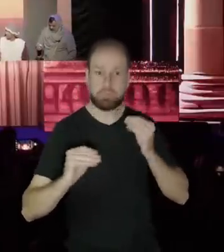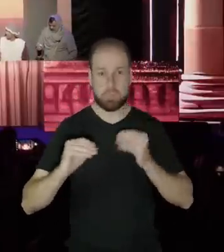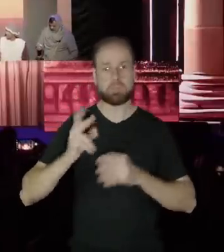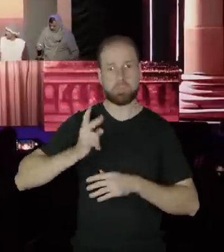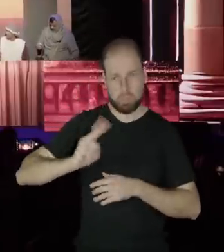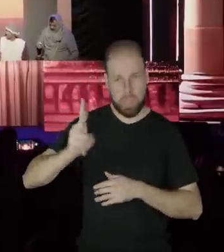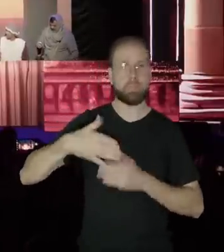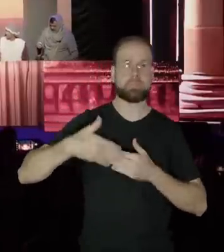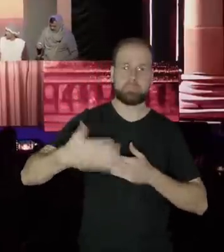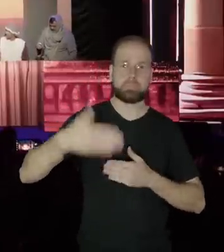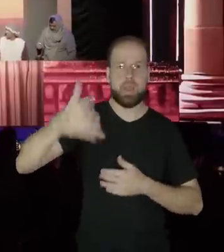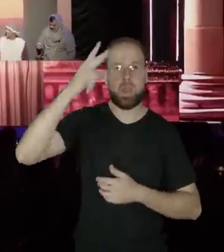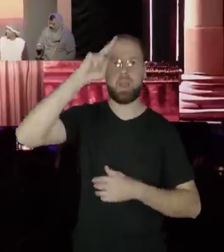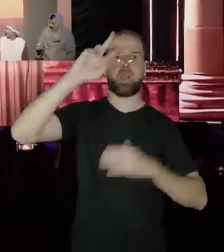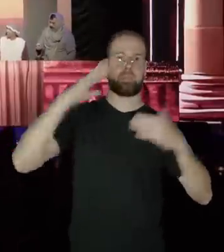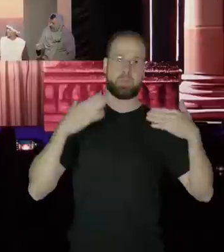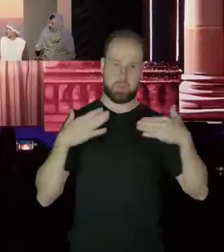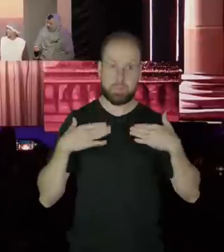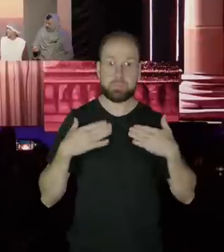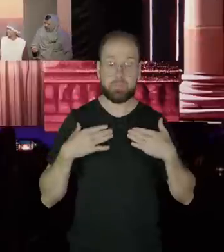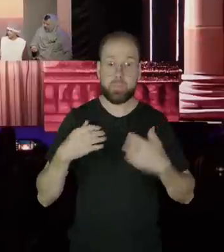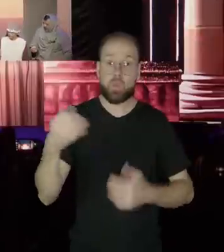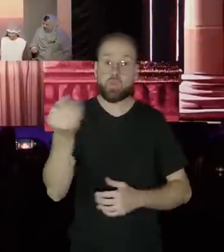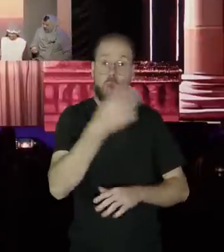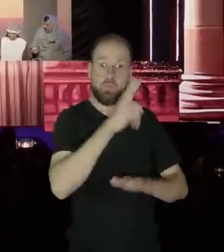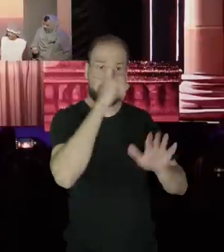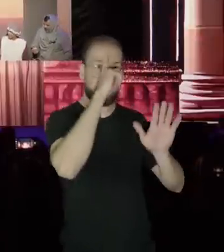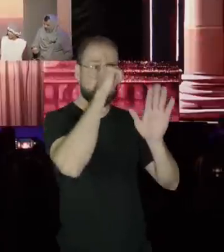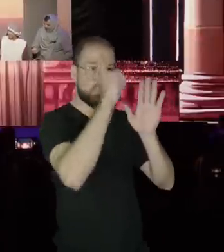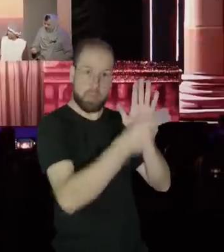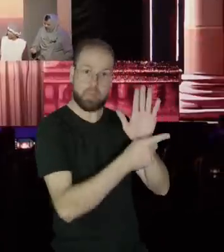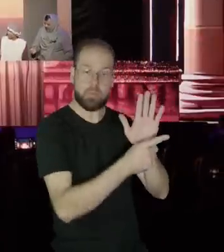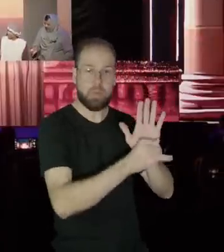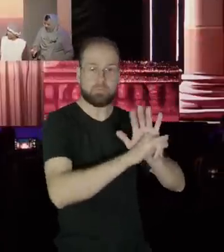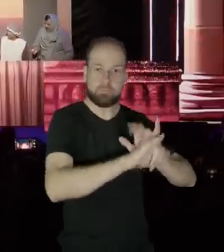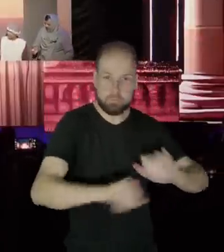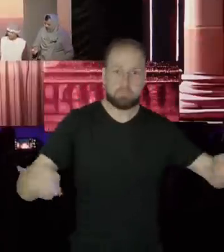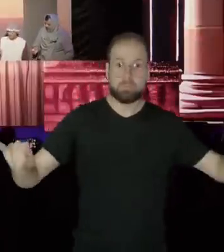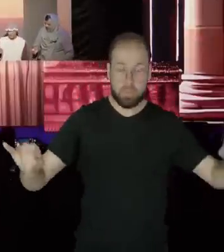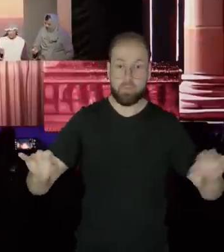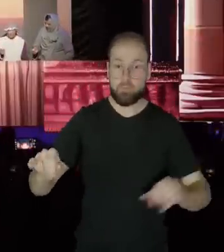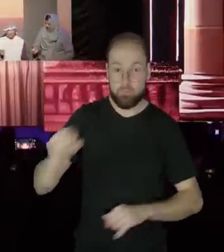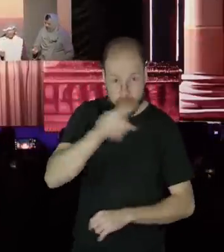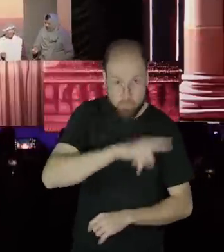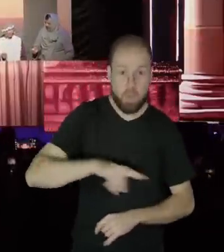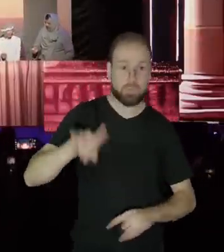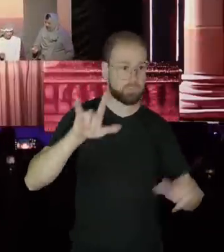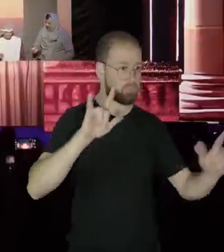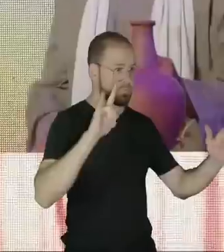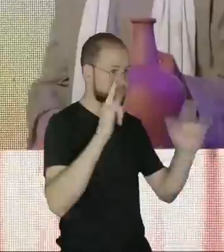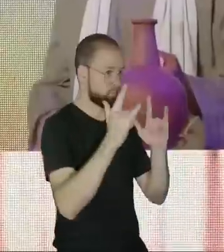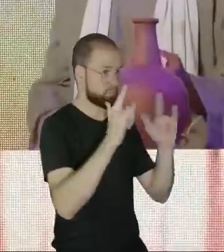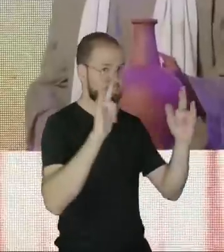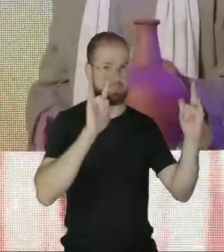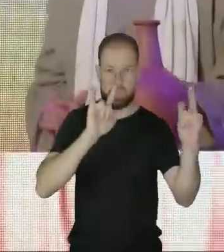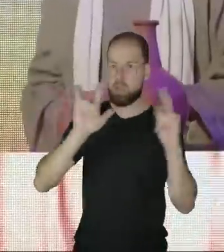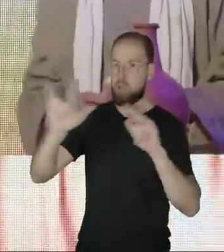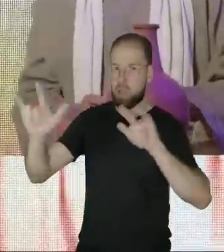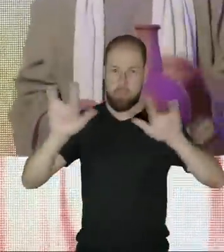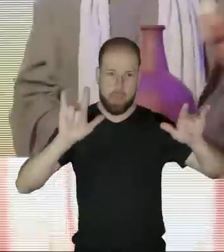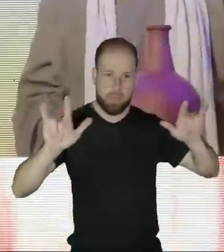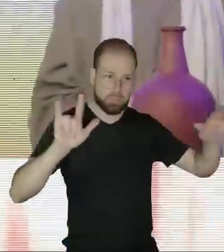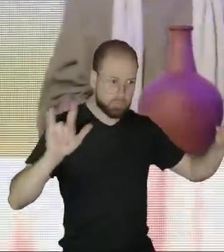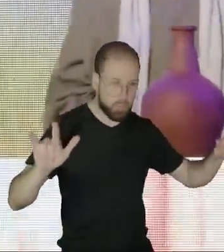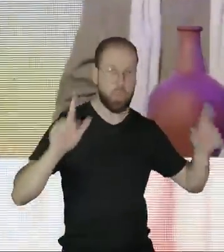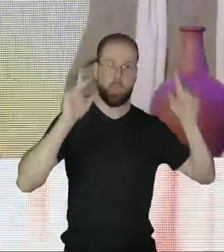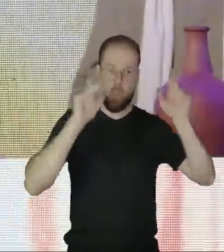memória. Um novo mandamento eu vos dou, que ameis uns aos outros, assim como eu vos